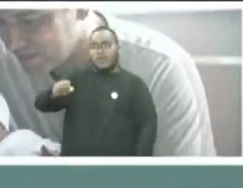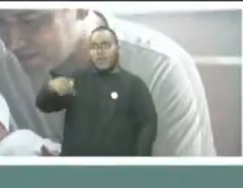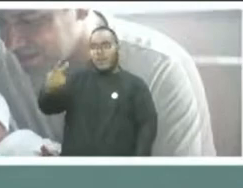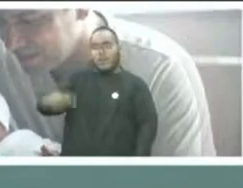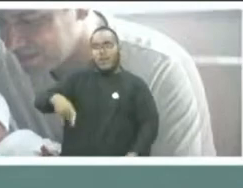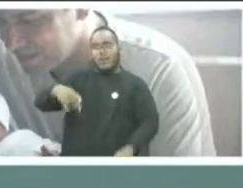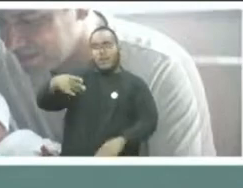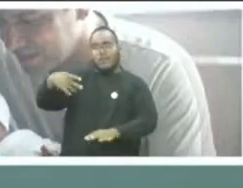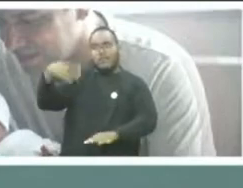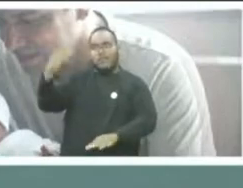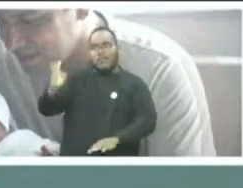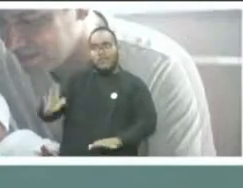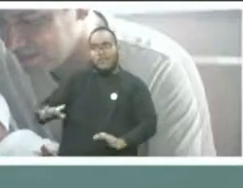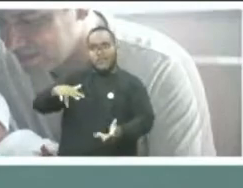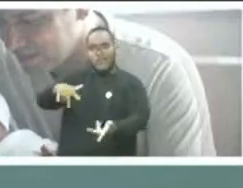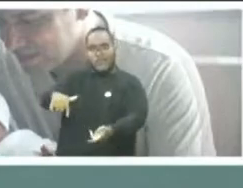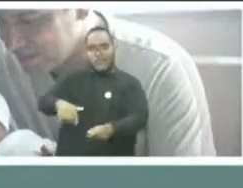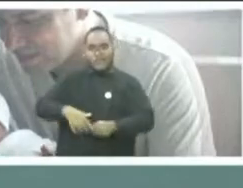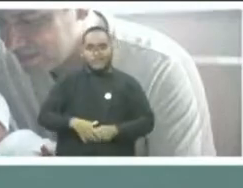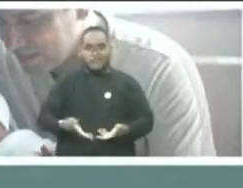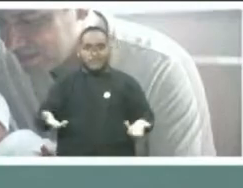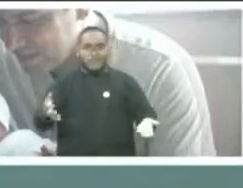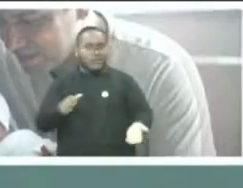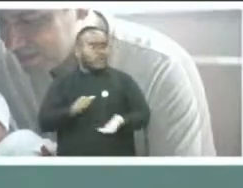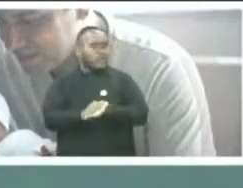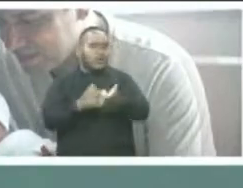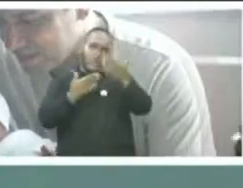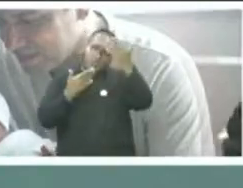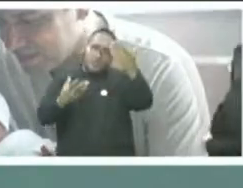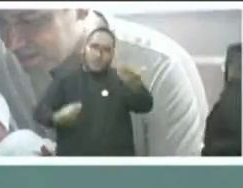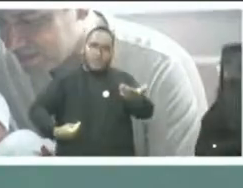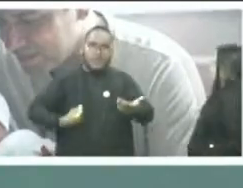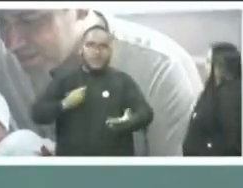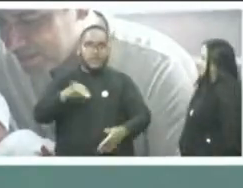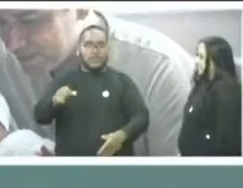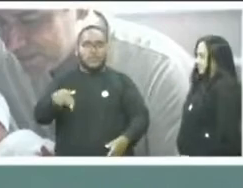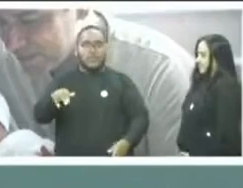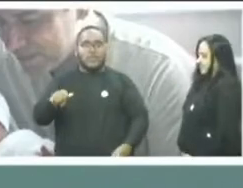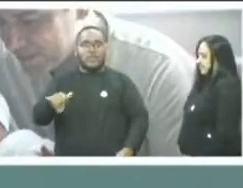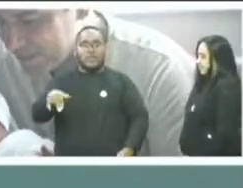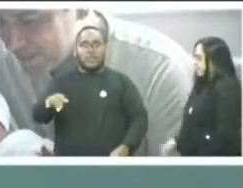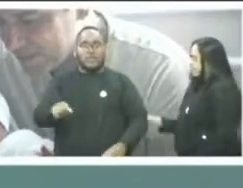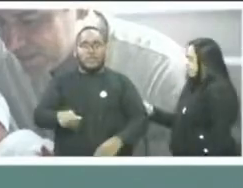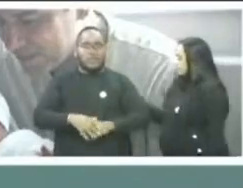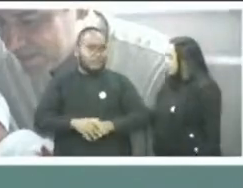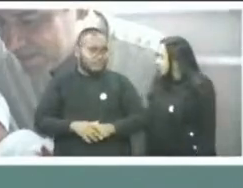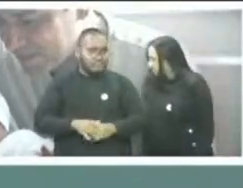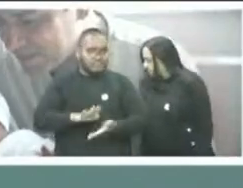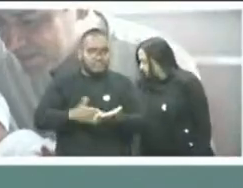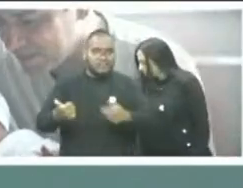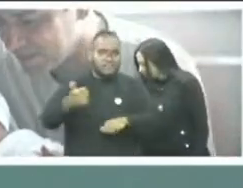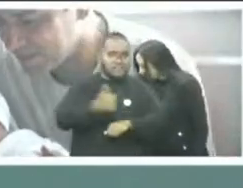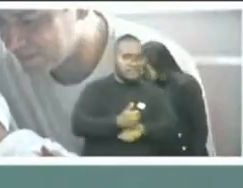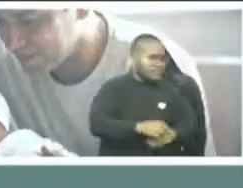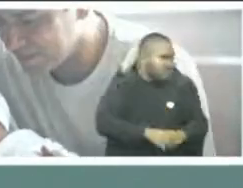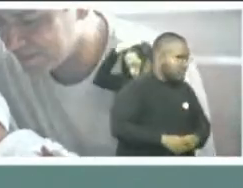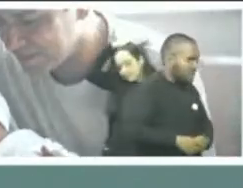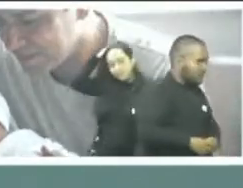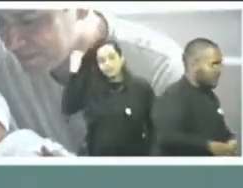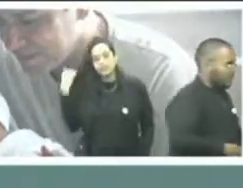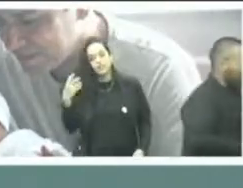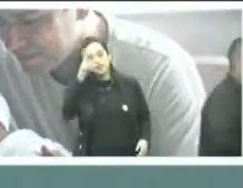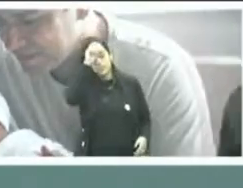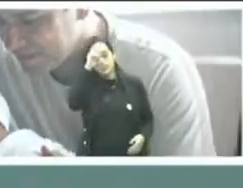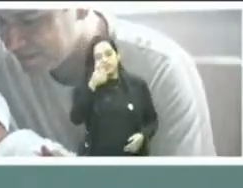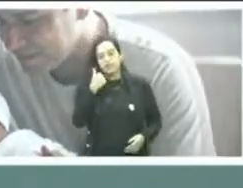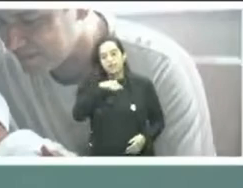e agradecer a presença de Janaína Gomes de Sá, da SESDF, do Hospital Materno Infantil de Brasília. E antes de